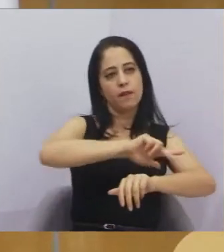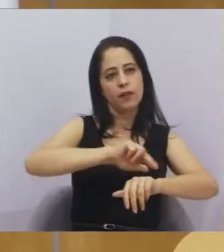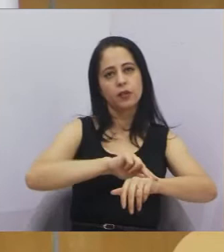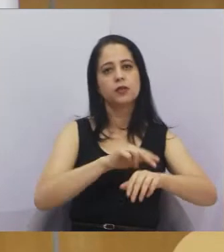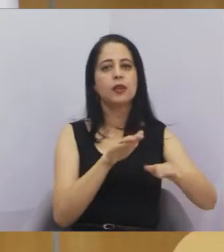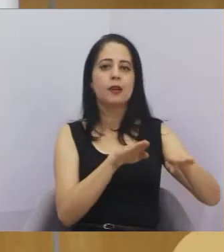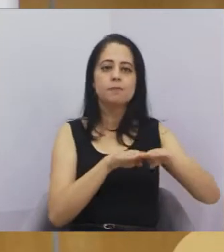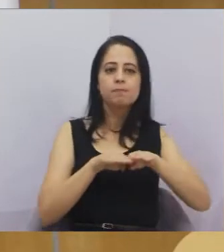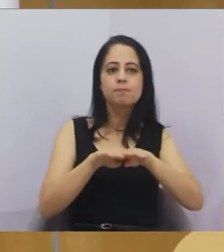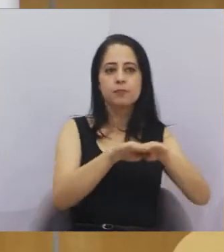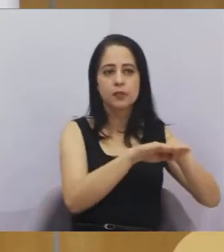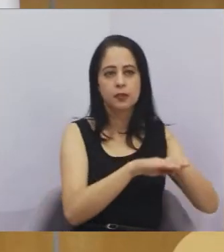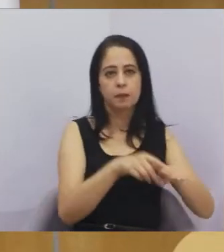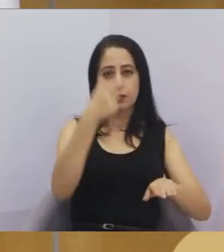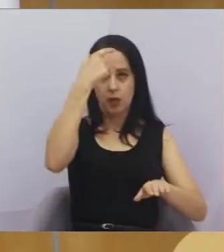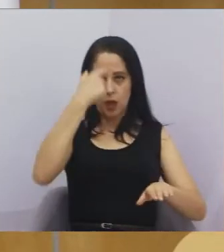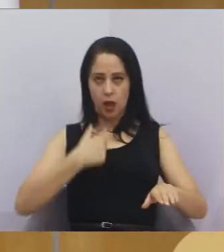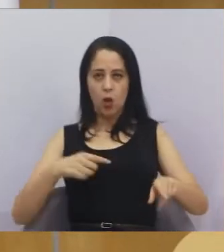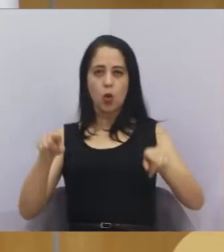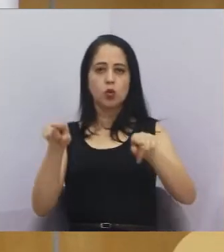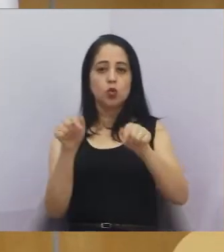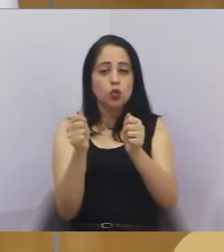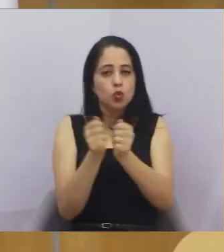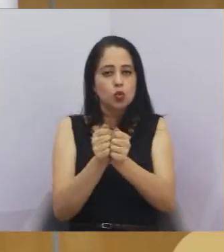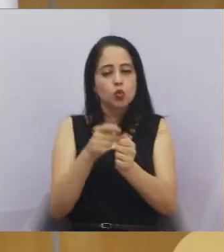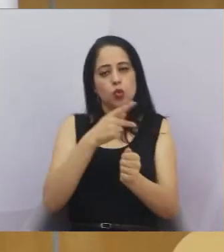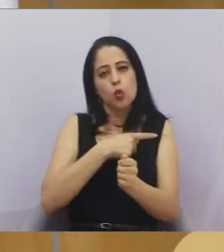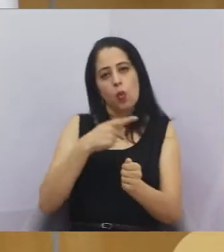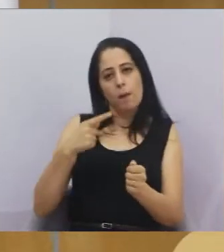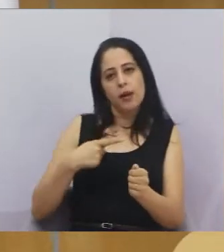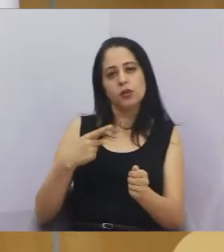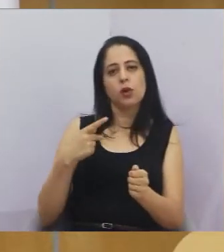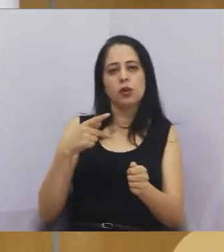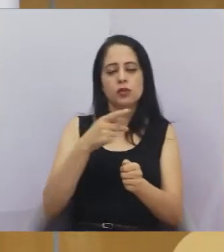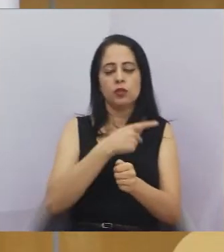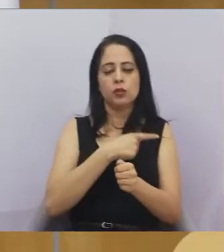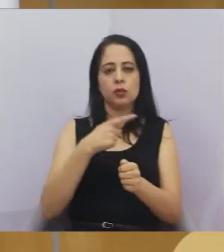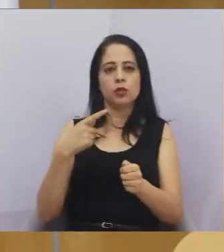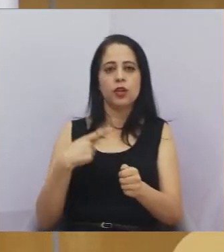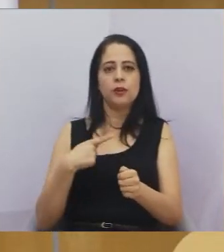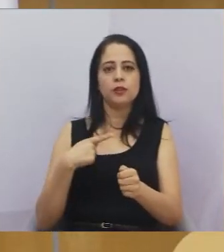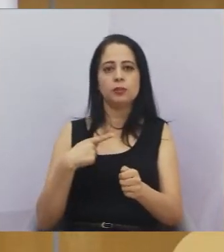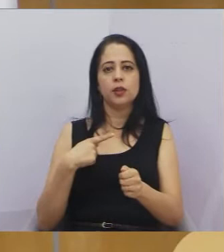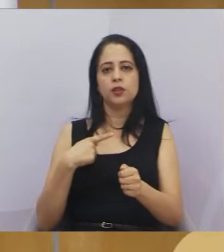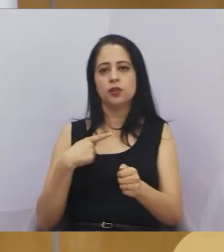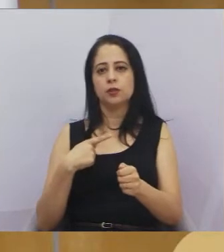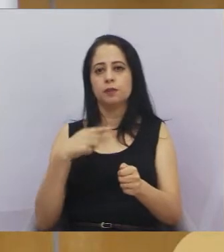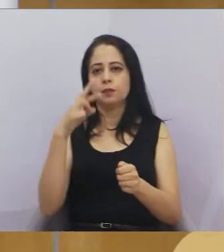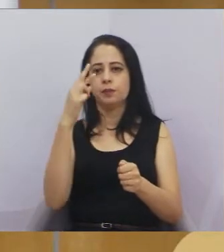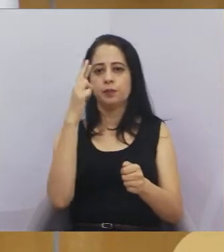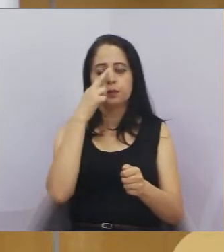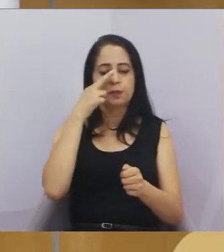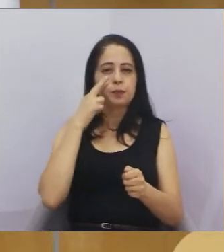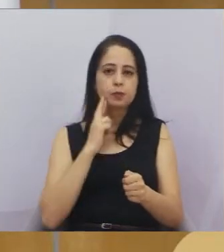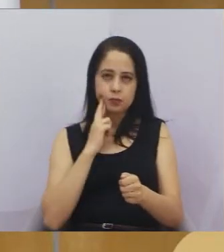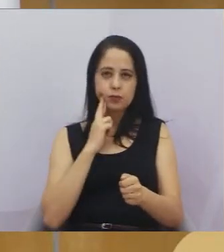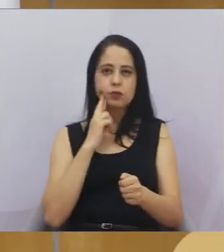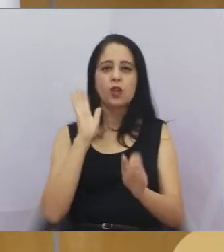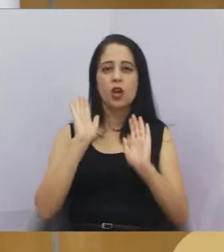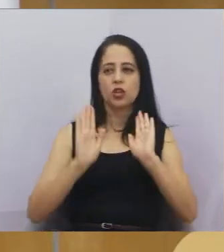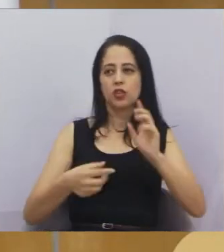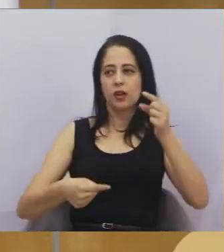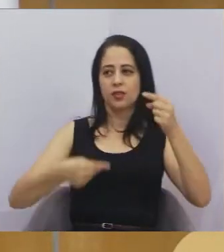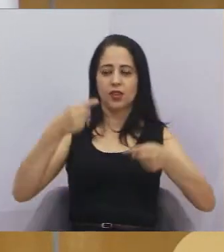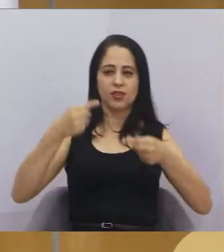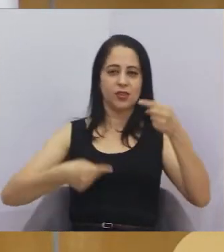eu e o pastor Rogério Timóteo, na nossa reunião semanal, discutindo todos os projetos aqui